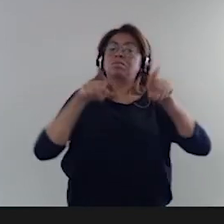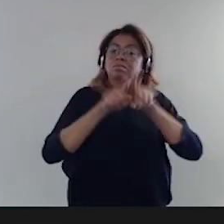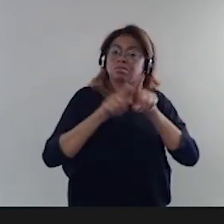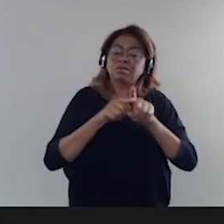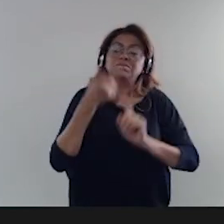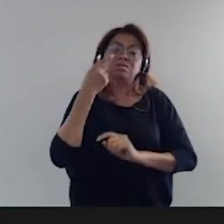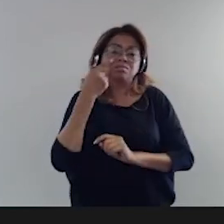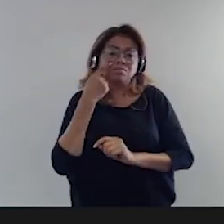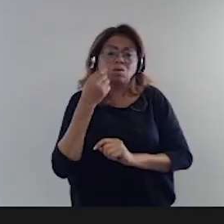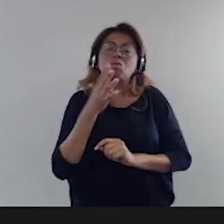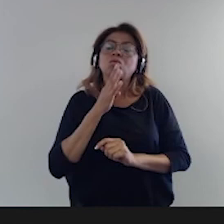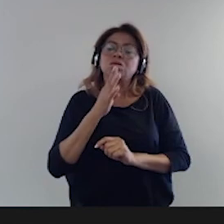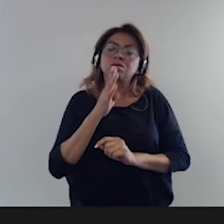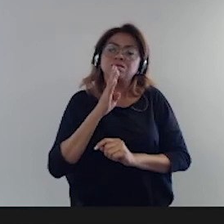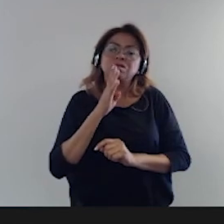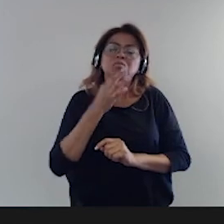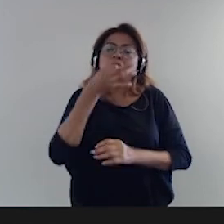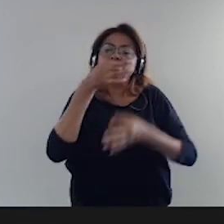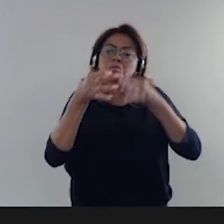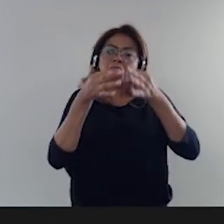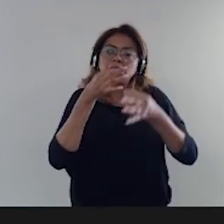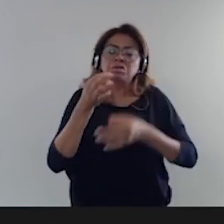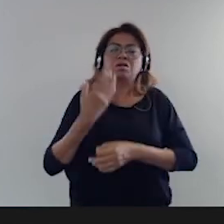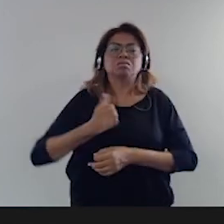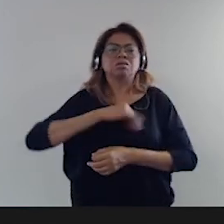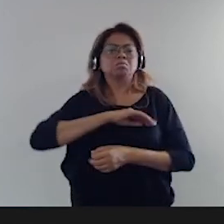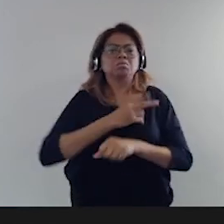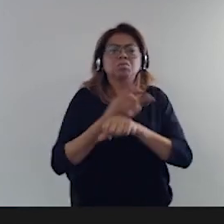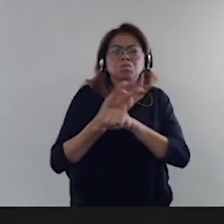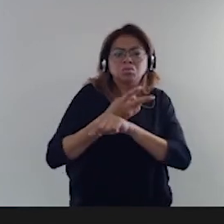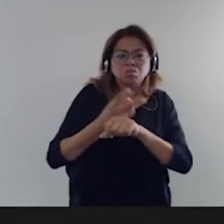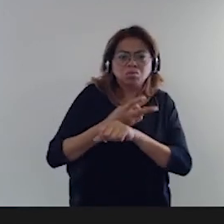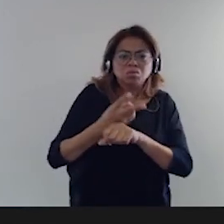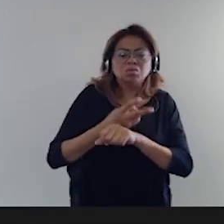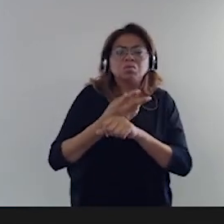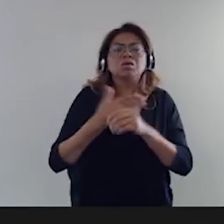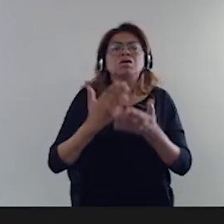suas posições, sempre buscando